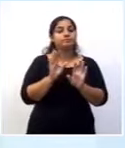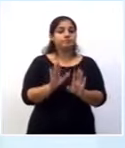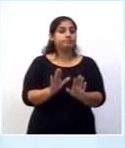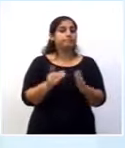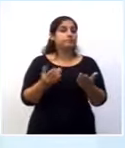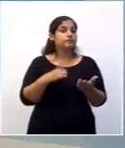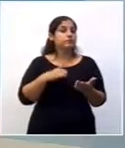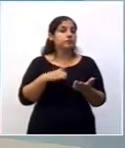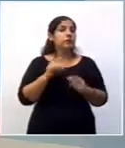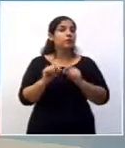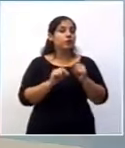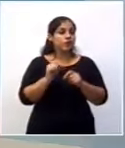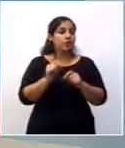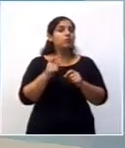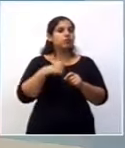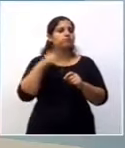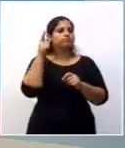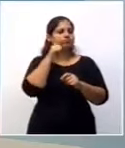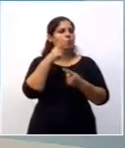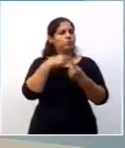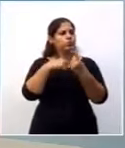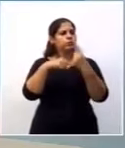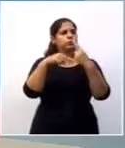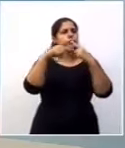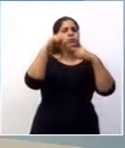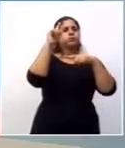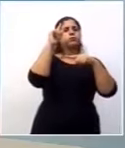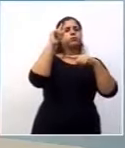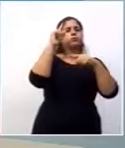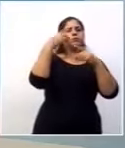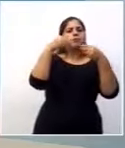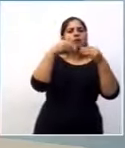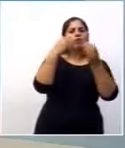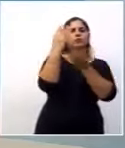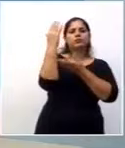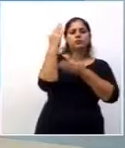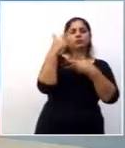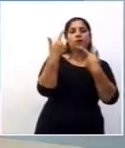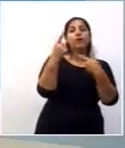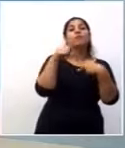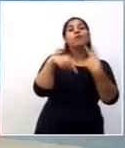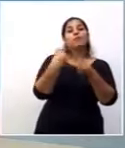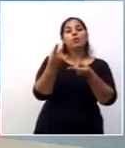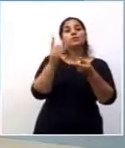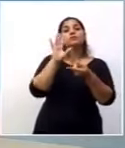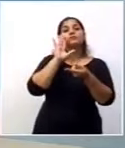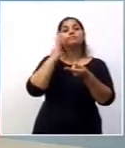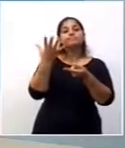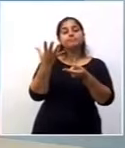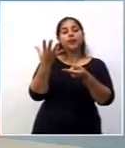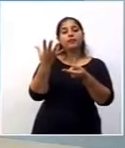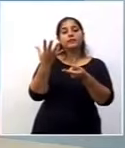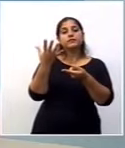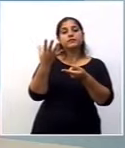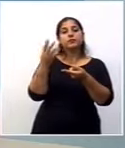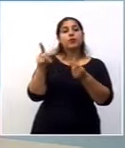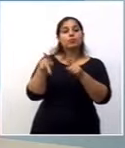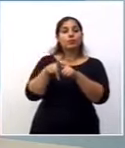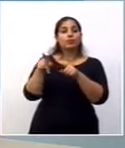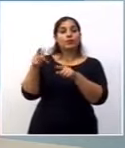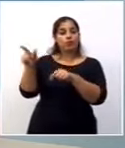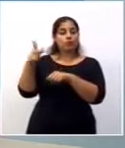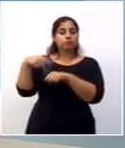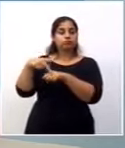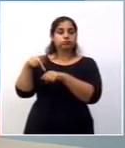nós tivemos um momento de ascensão do ciclo da borracha, mas depois, por essa entrada do mercado,